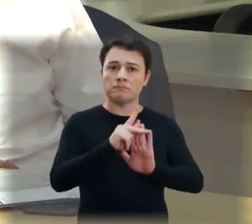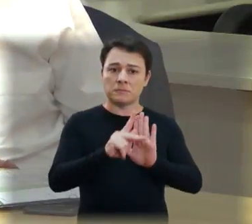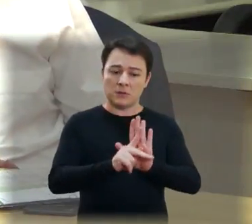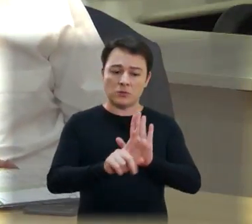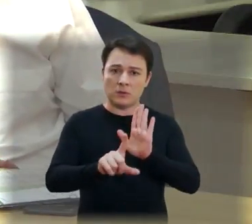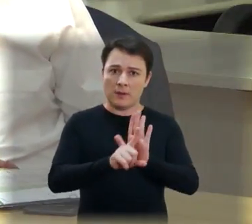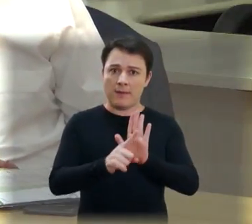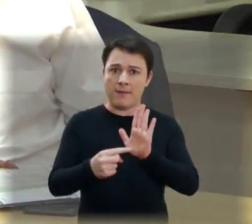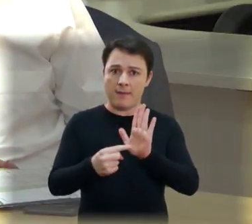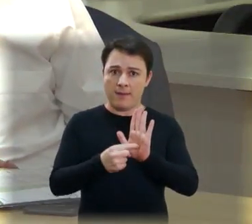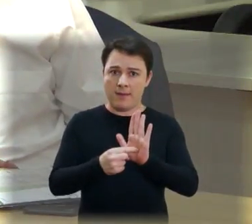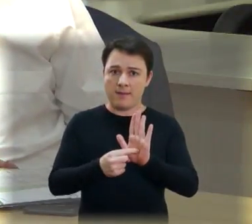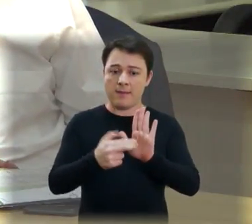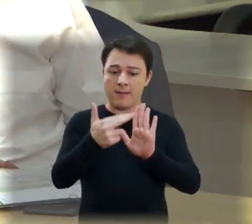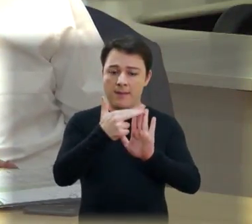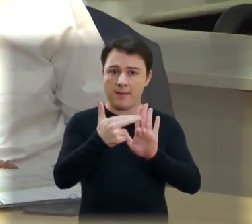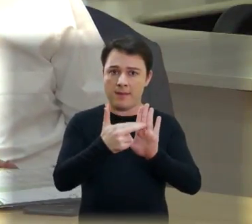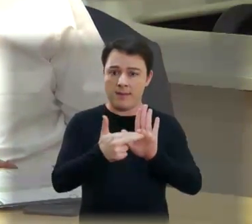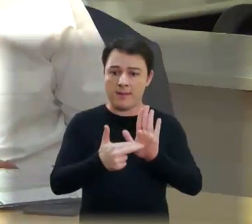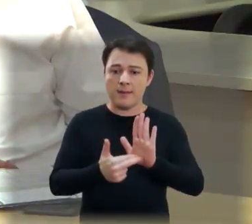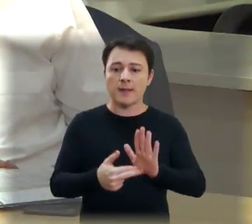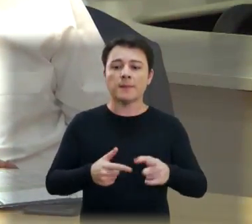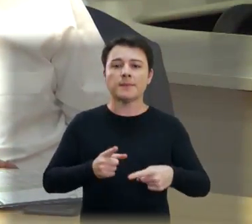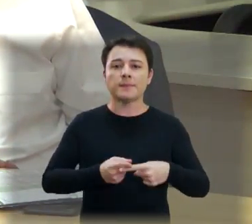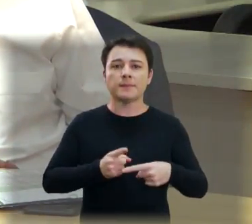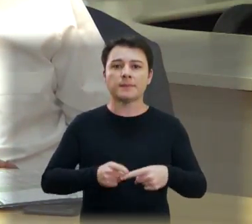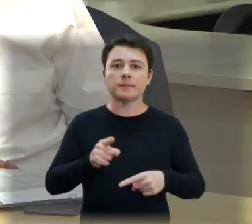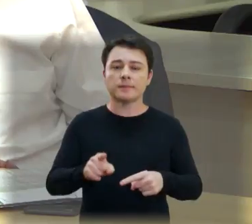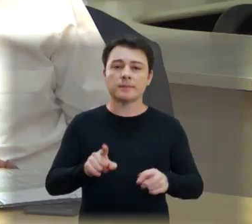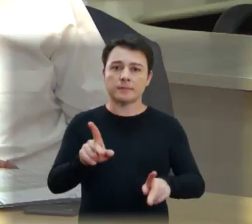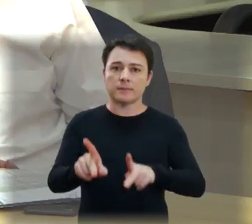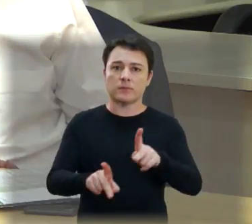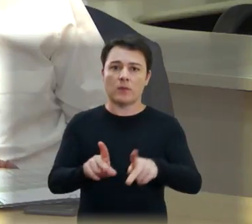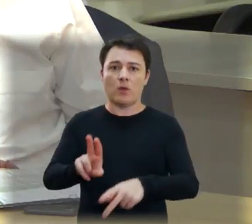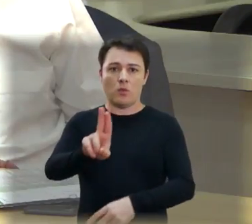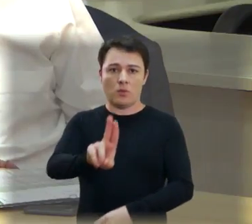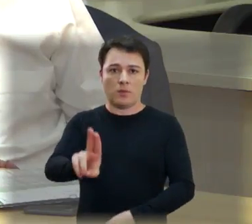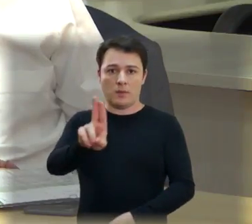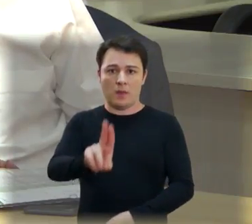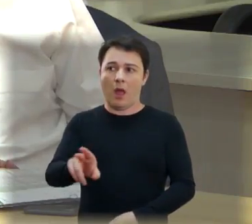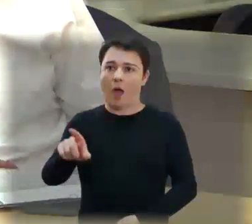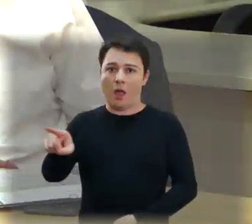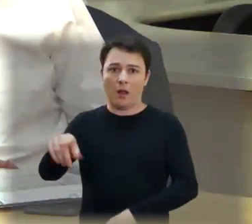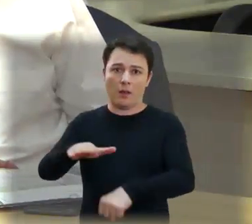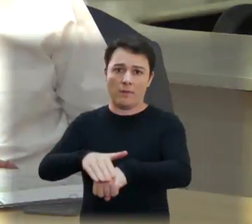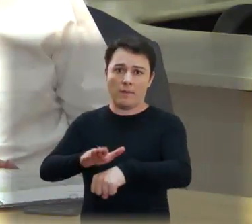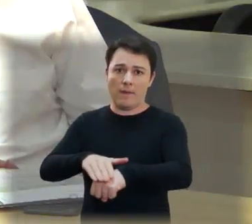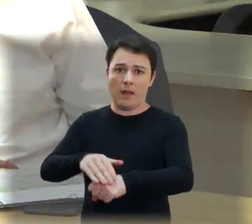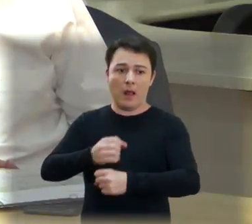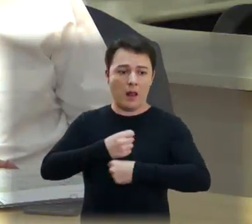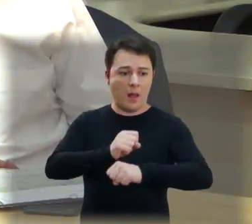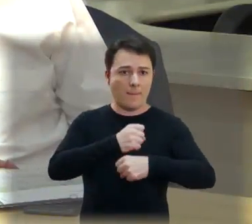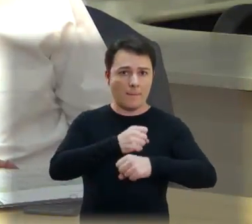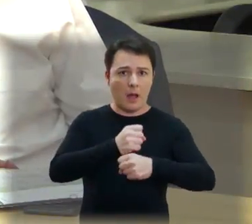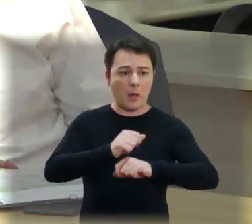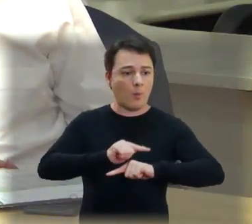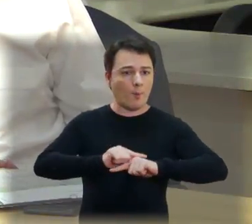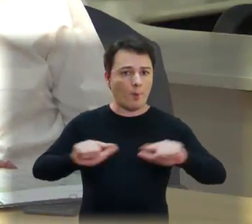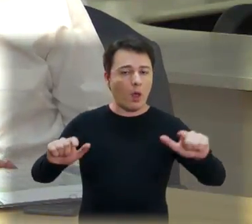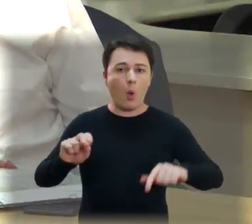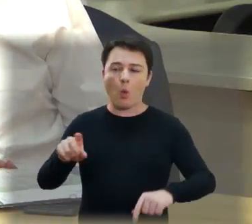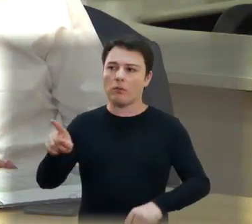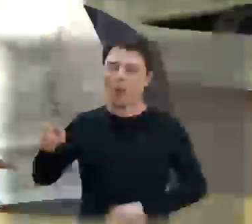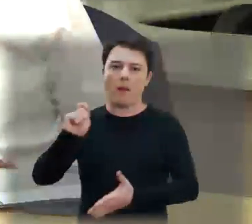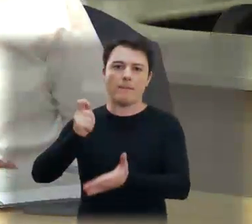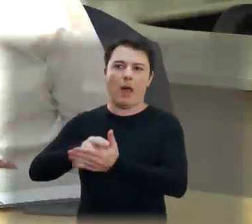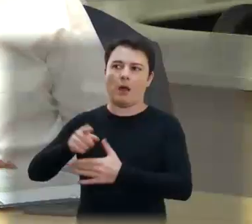regulamentação, dando a obrigação para aquele que utiliza, né, ou mandar pagar para fazer, ou fazer o serviço, porque aqueles